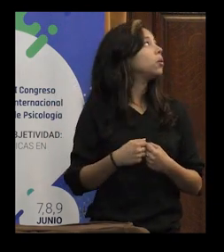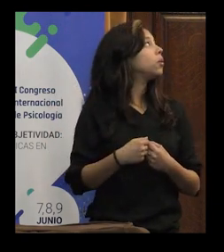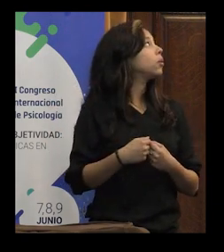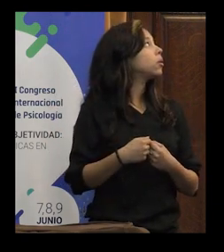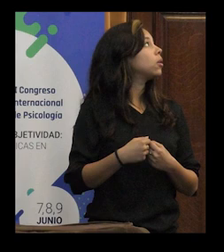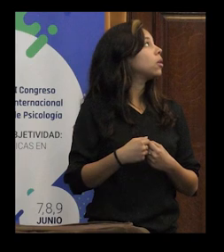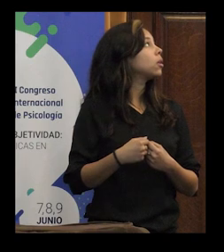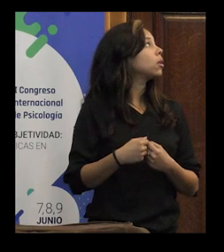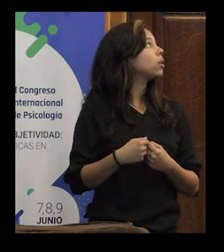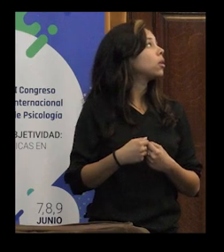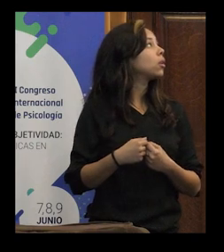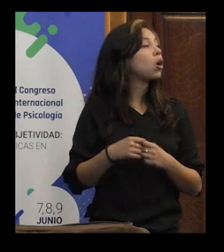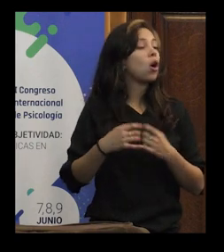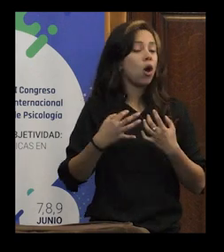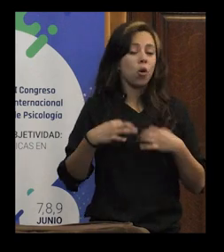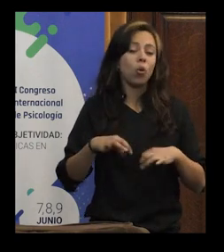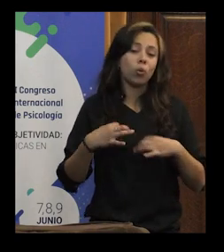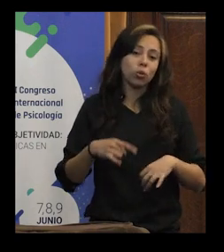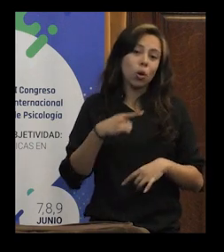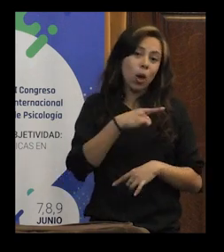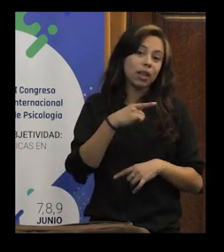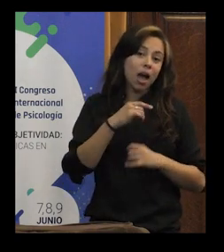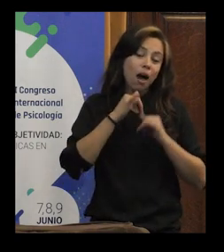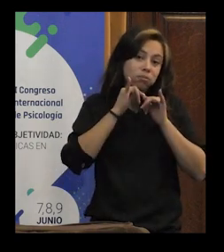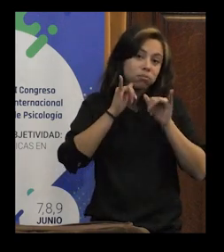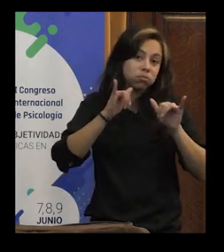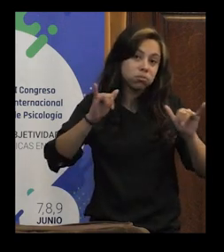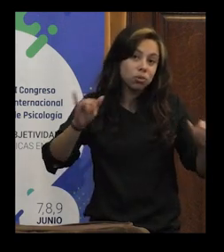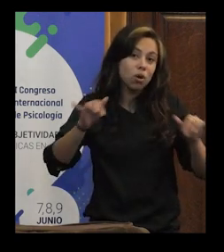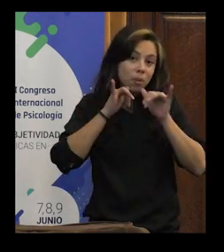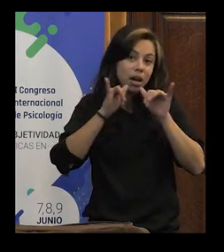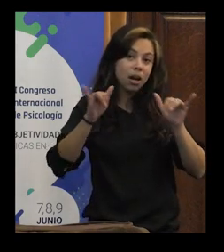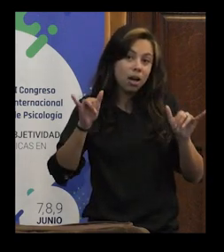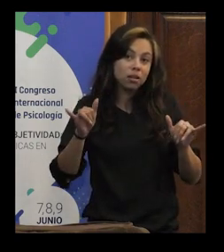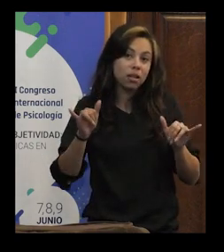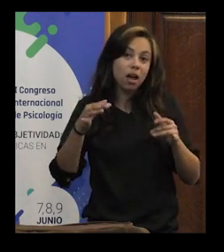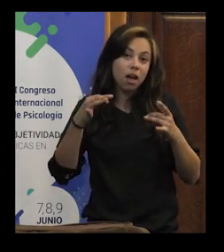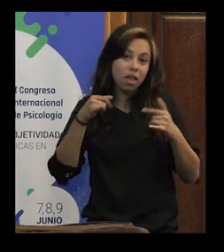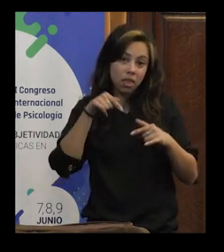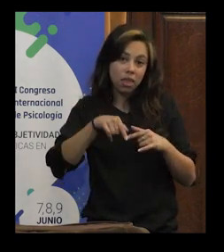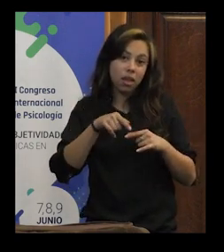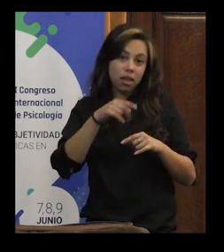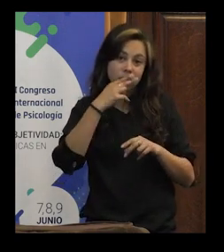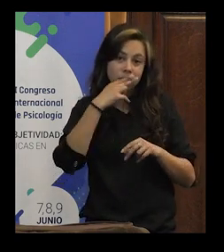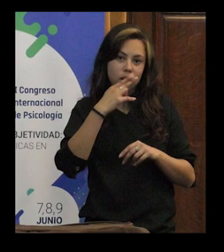da propaganda de cigarro? Morreu de câncer. Sim.